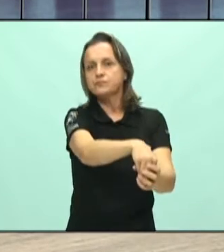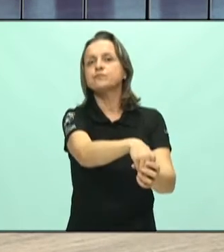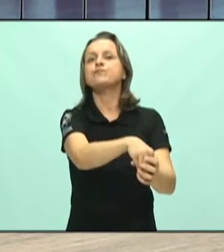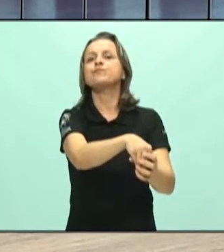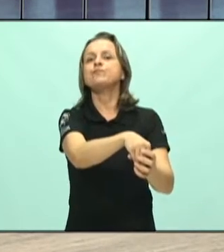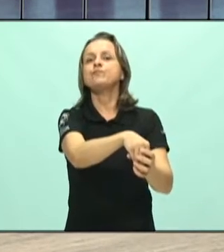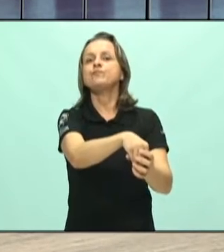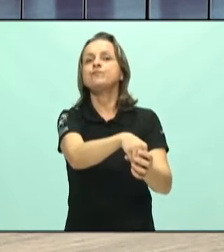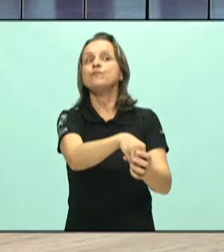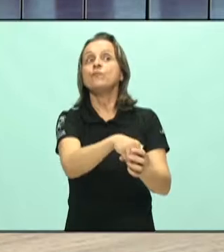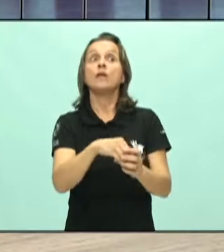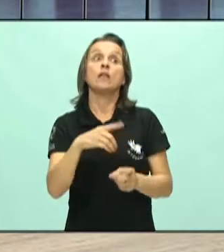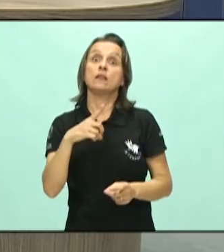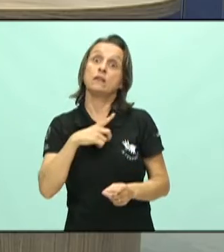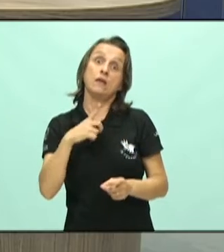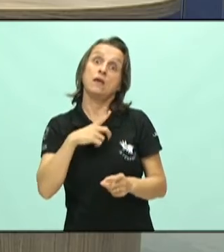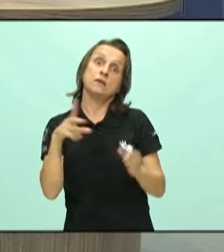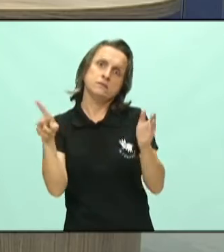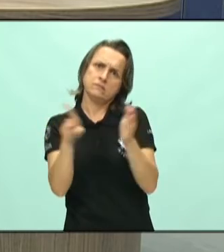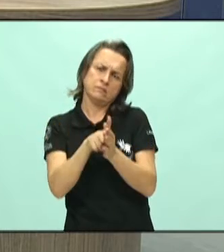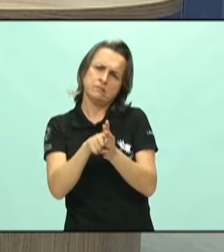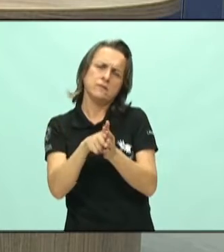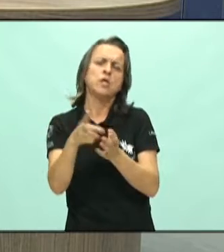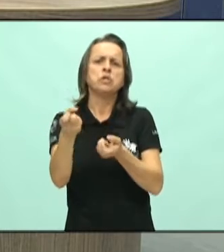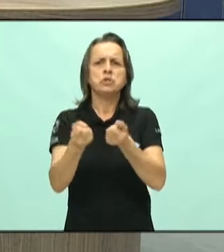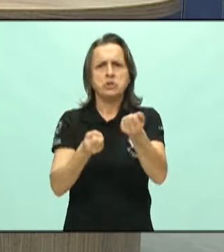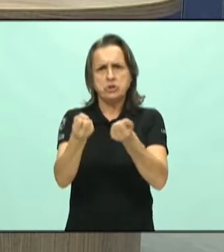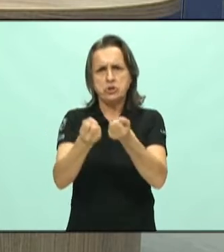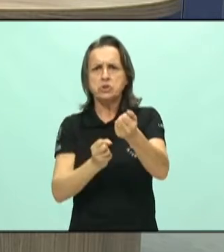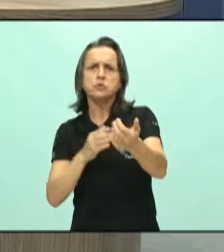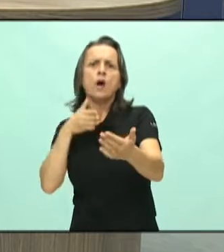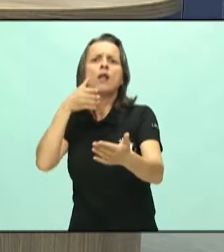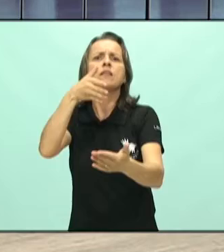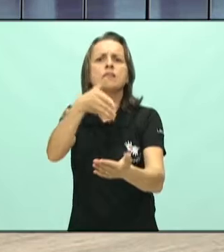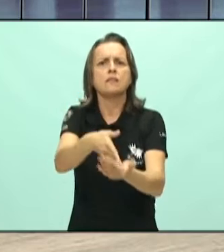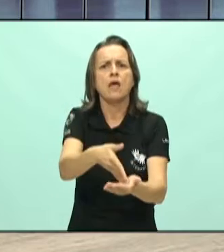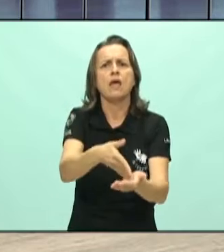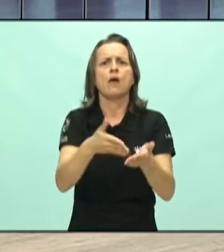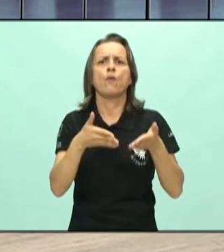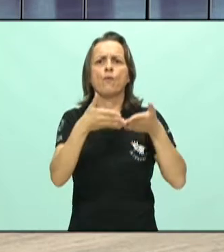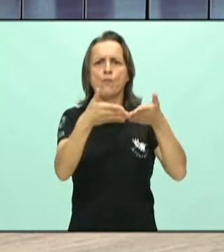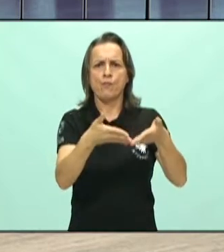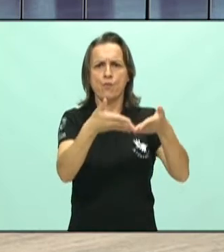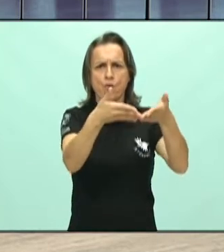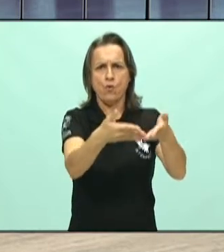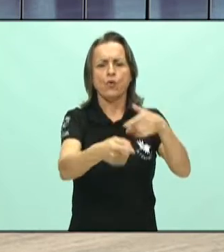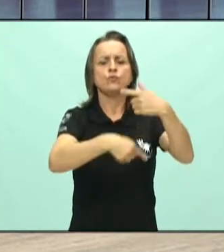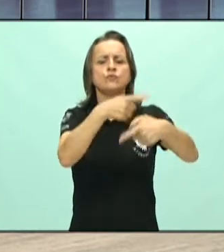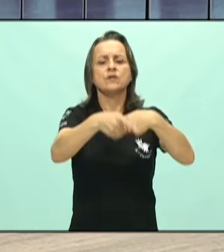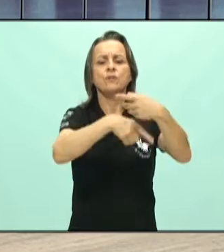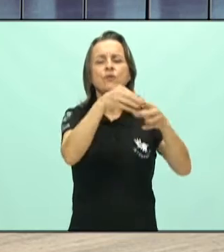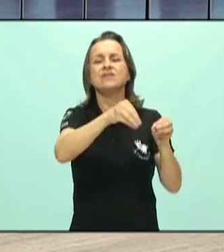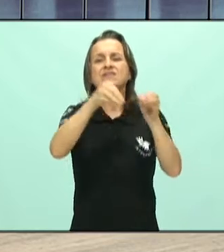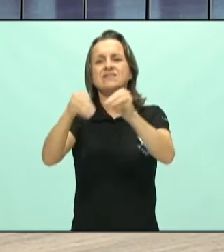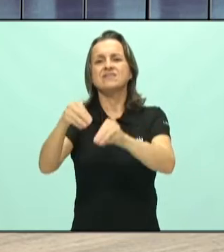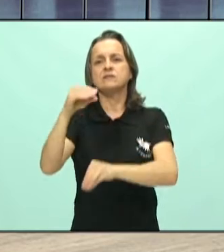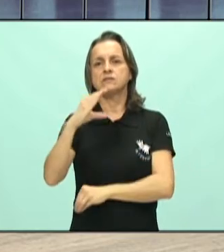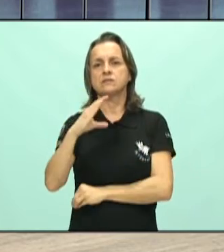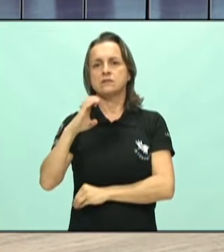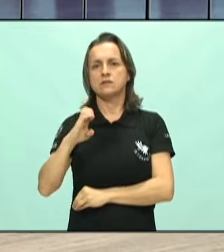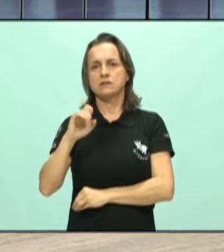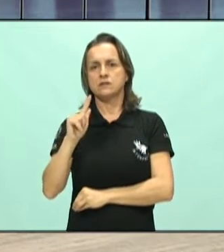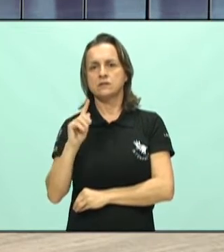eles vão por meio próprio andando até um terminal próximo do porto, depois eles são embarcados em cegonha. Então, o